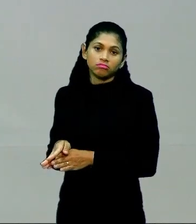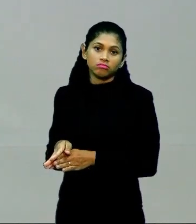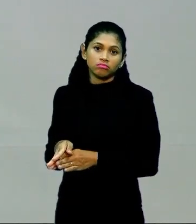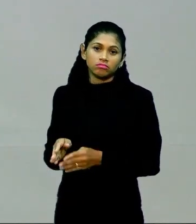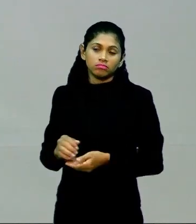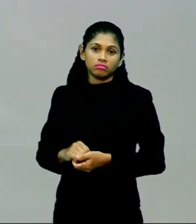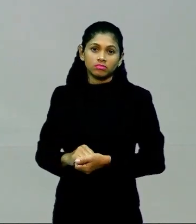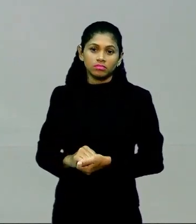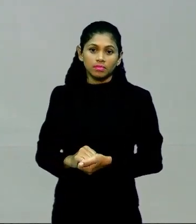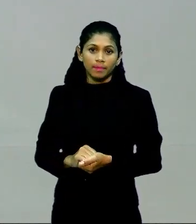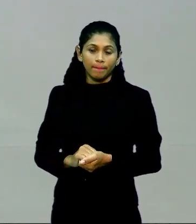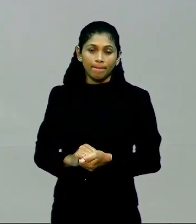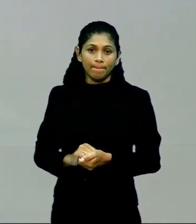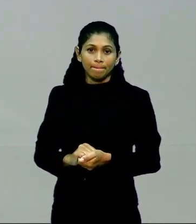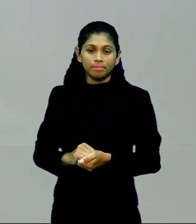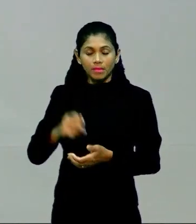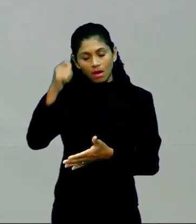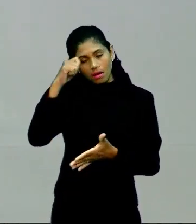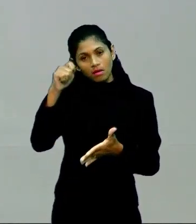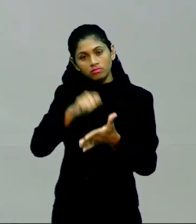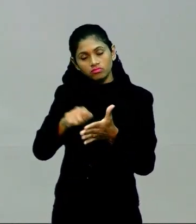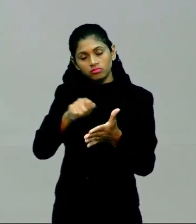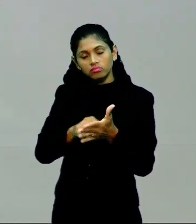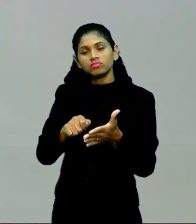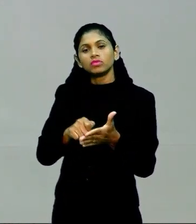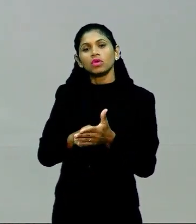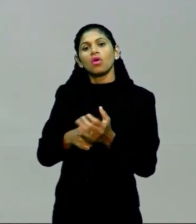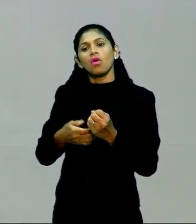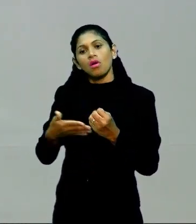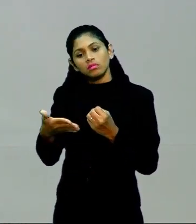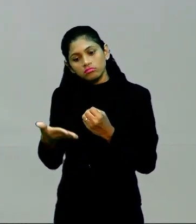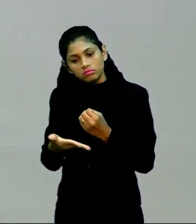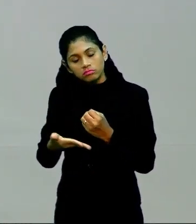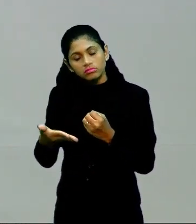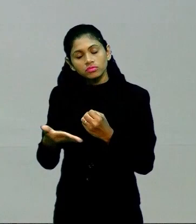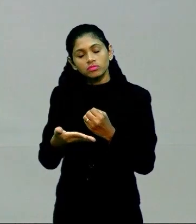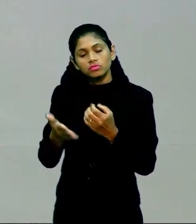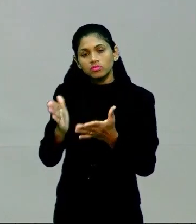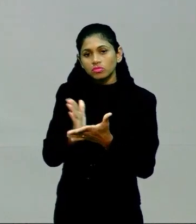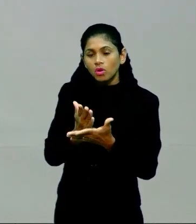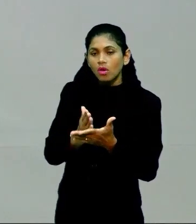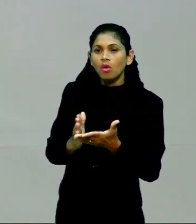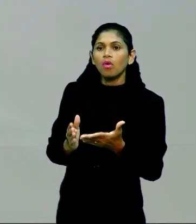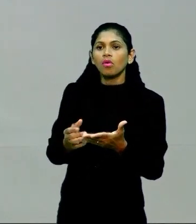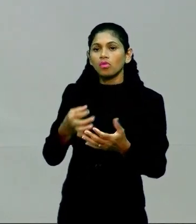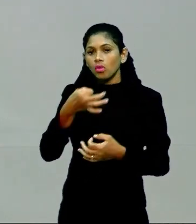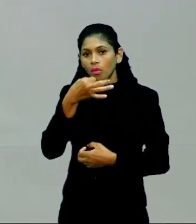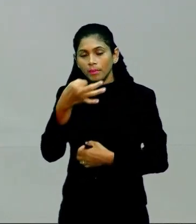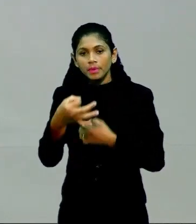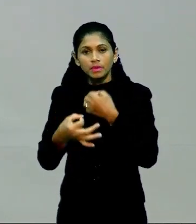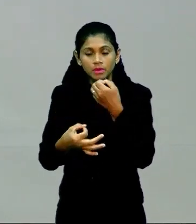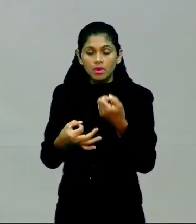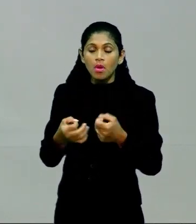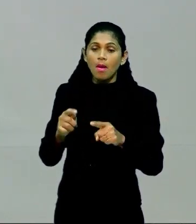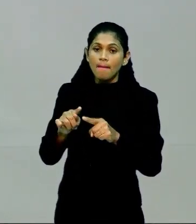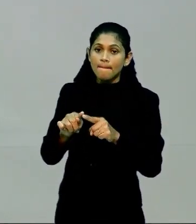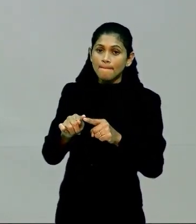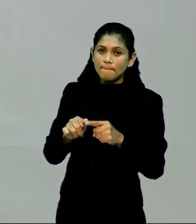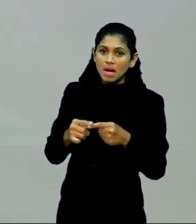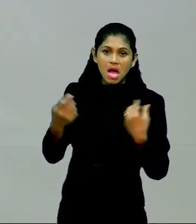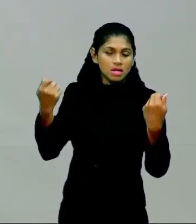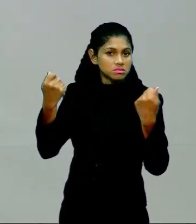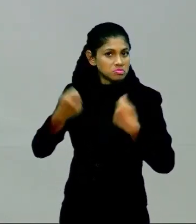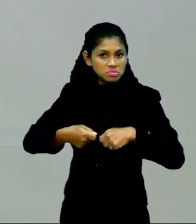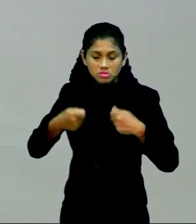ok? No caso ali, a autora ela faz algumas considerações, mas que não necessariamente as pessoas devem seguir